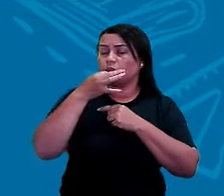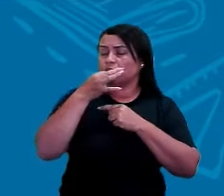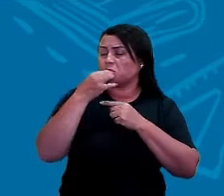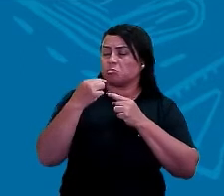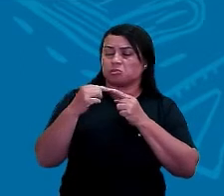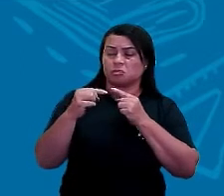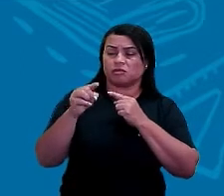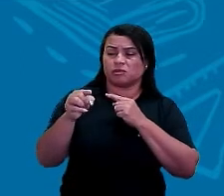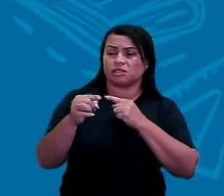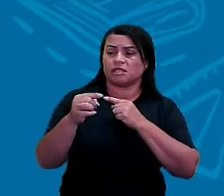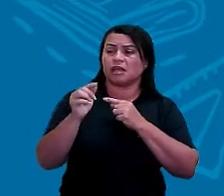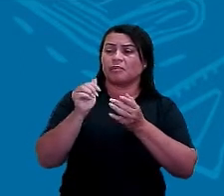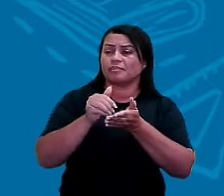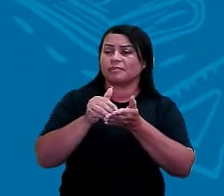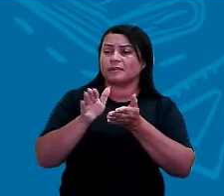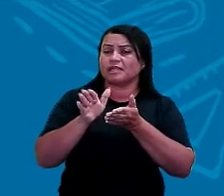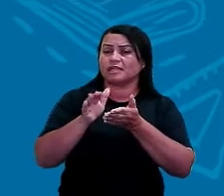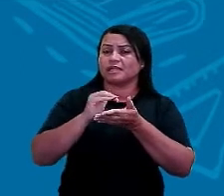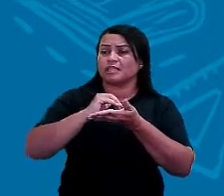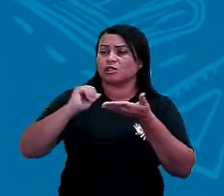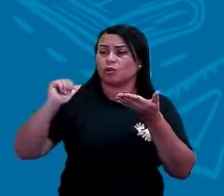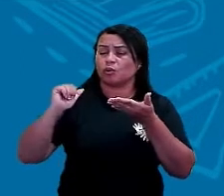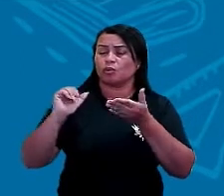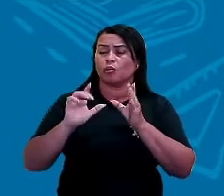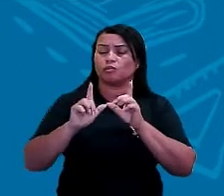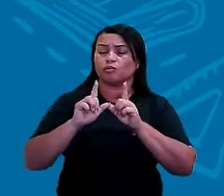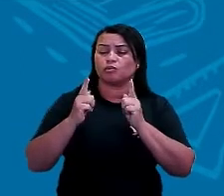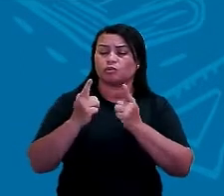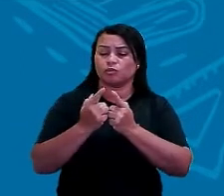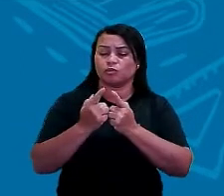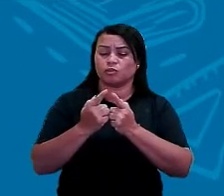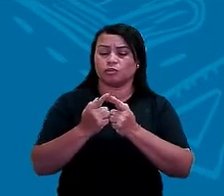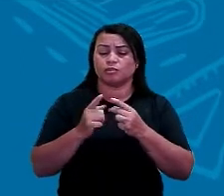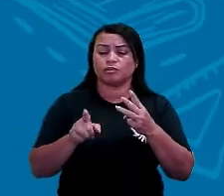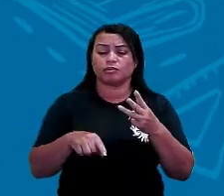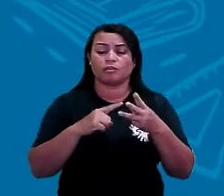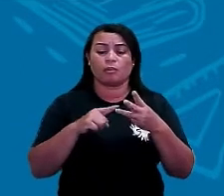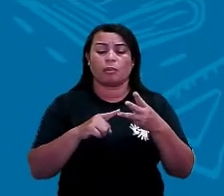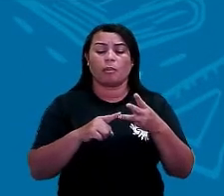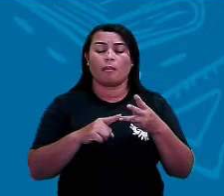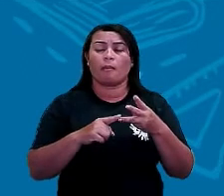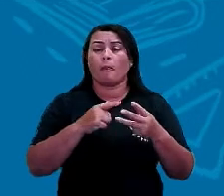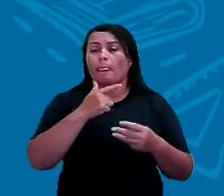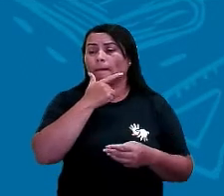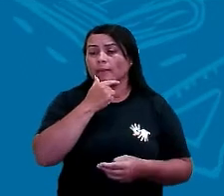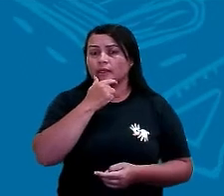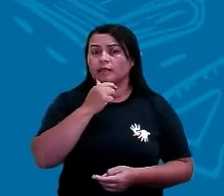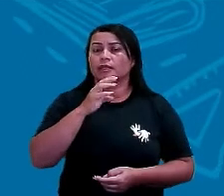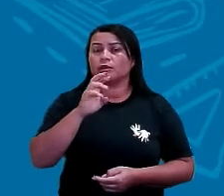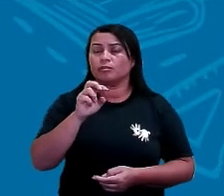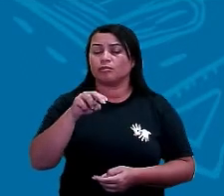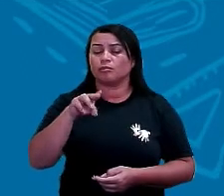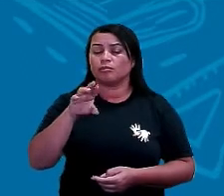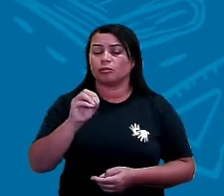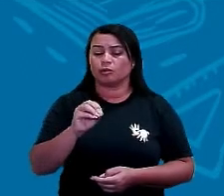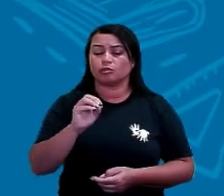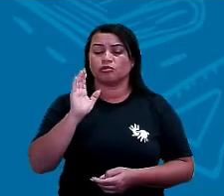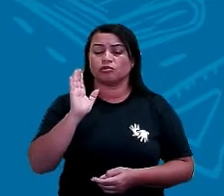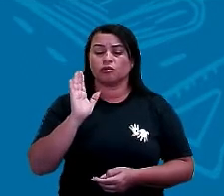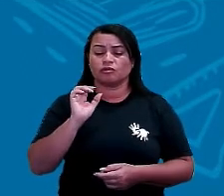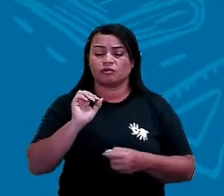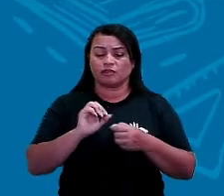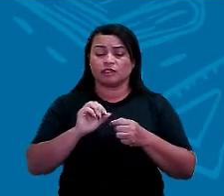me excluiu do grupo. Bruno fez isso porque já estava cansado de tanta